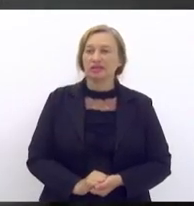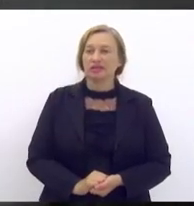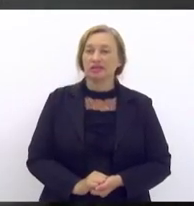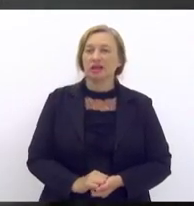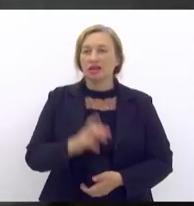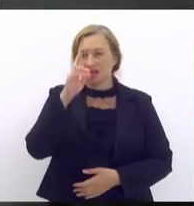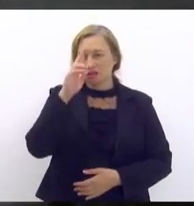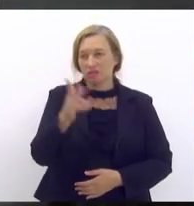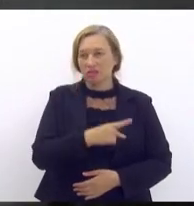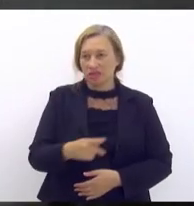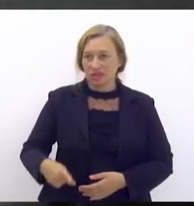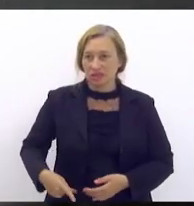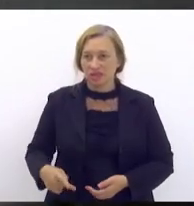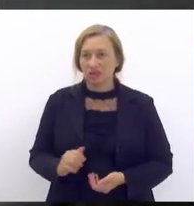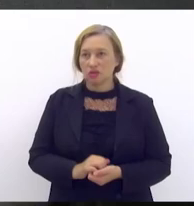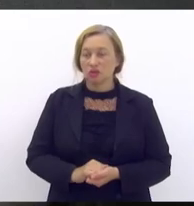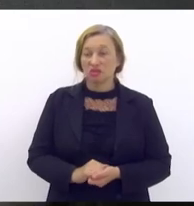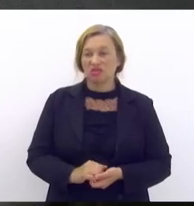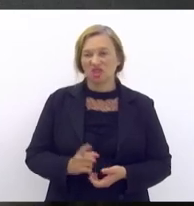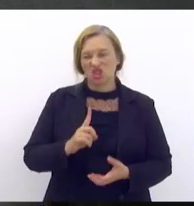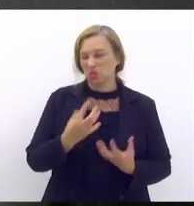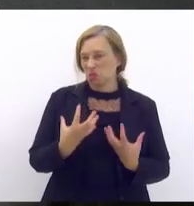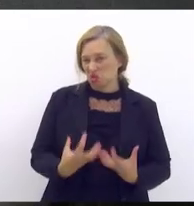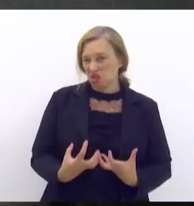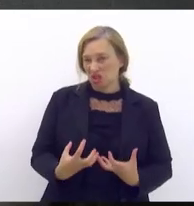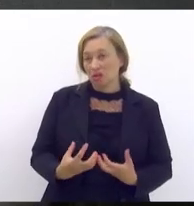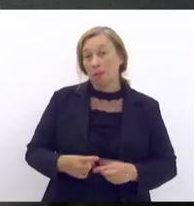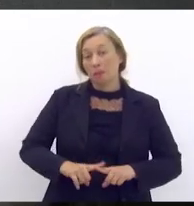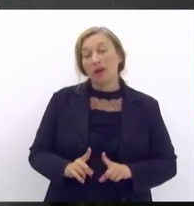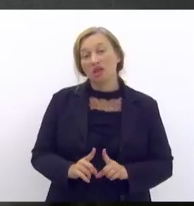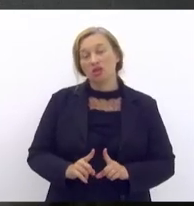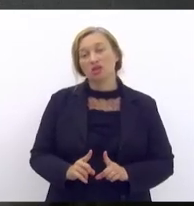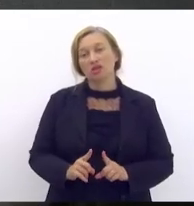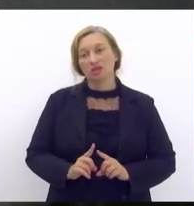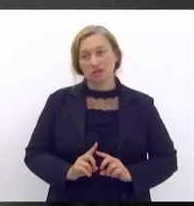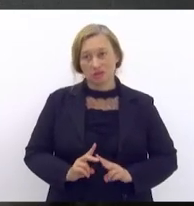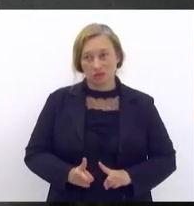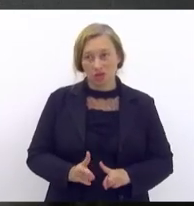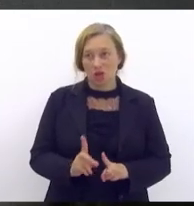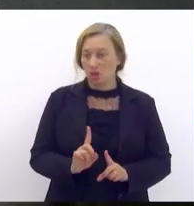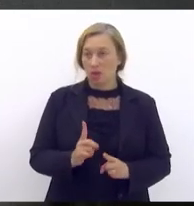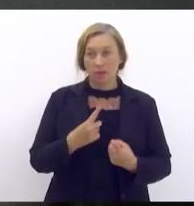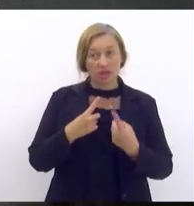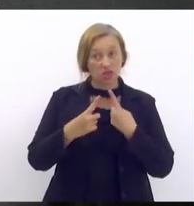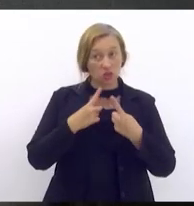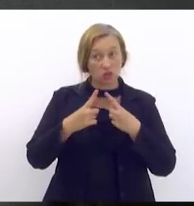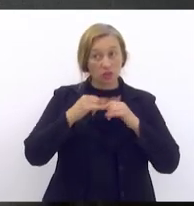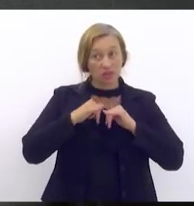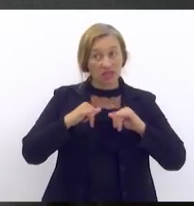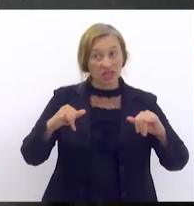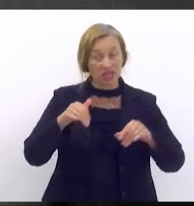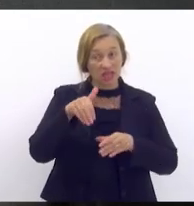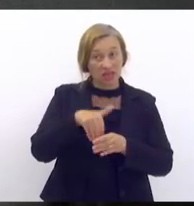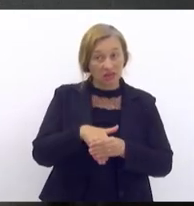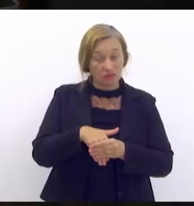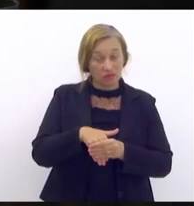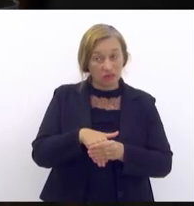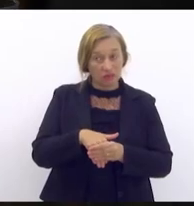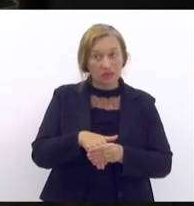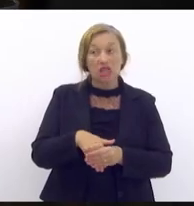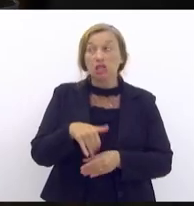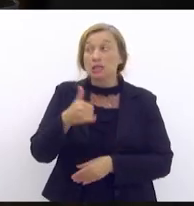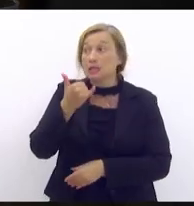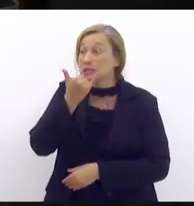Senhora presidente, sem ser chato já sendo, não é para discutir, é para declarar voto. Perdão,